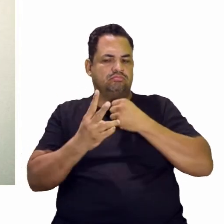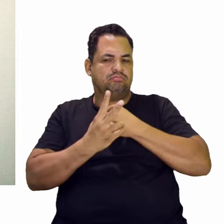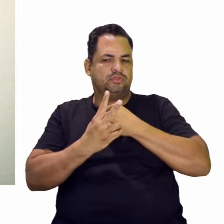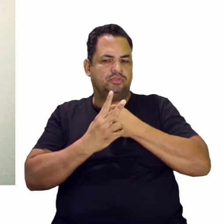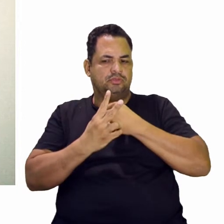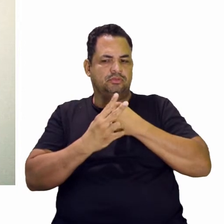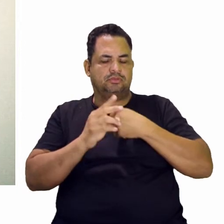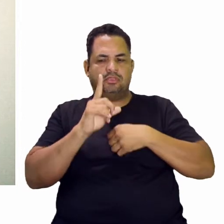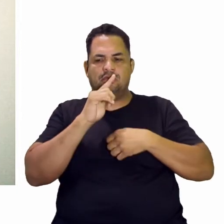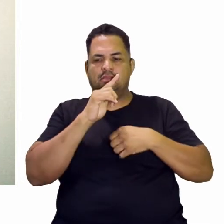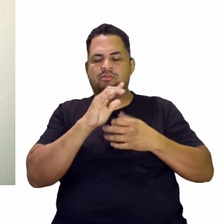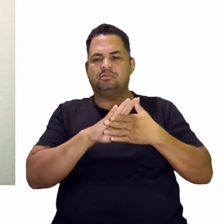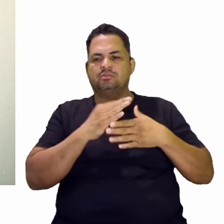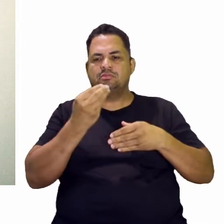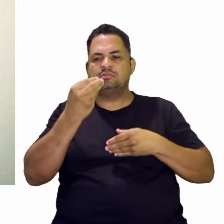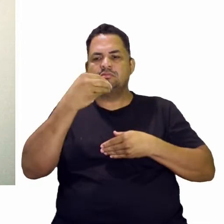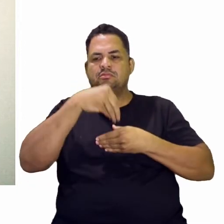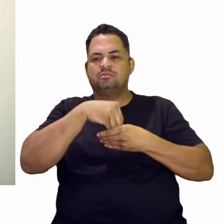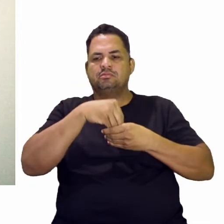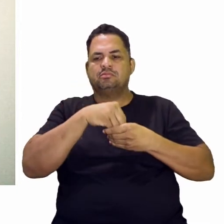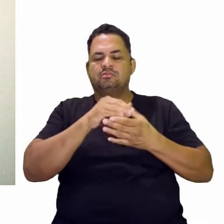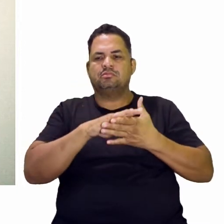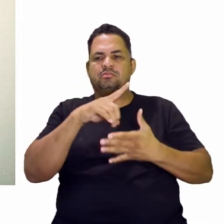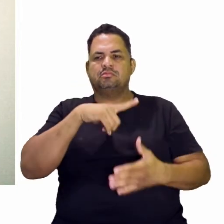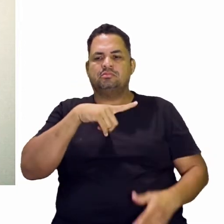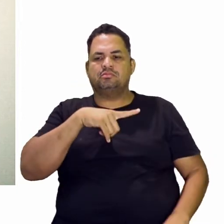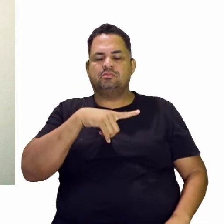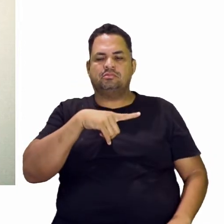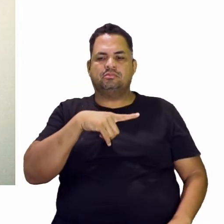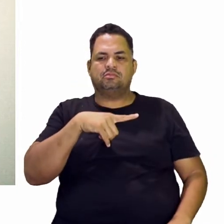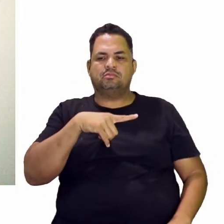parte interna, tá bom? Por isso que a gente vai ter